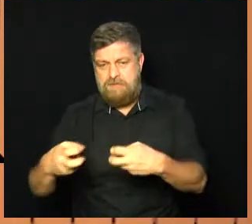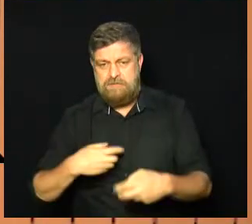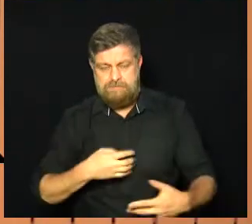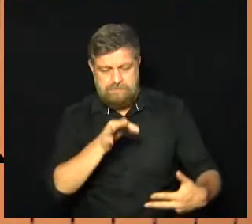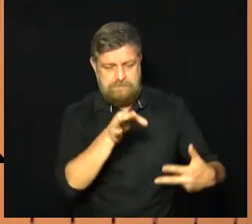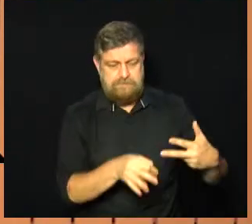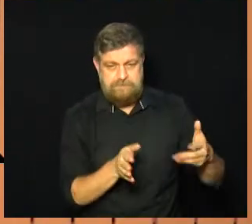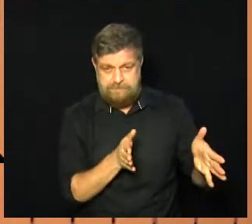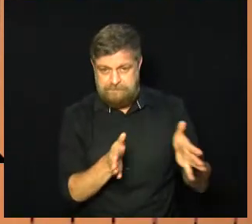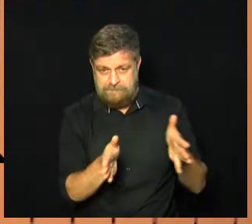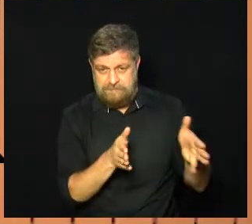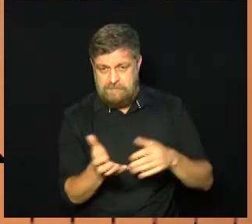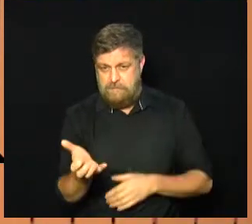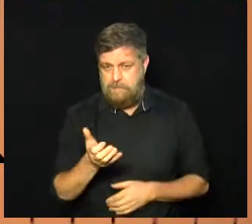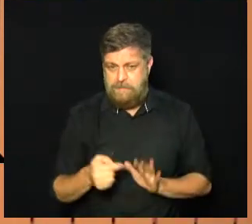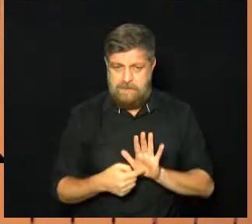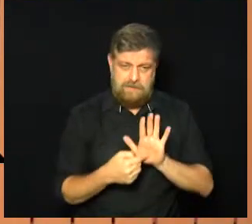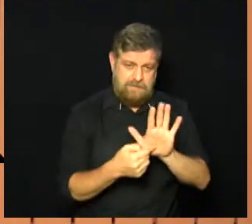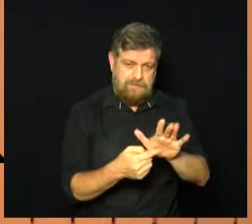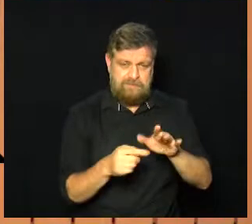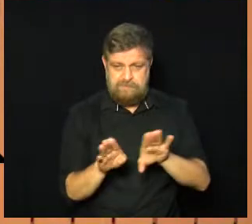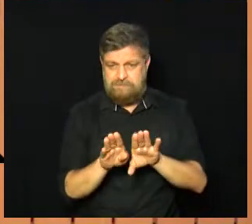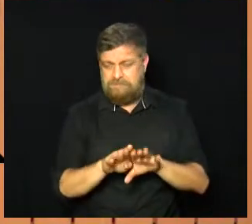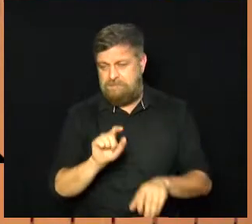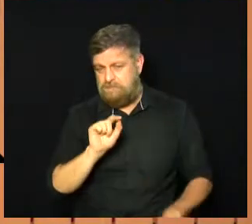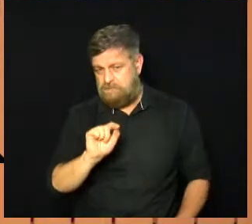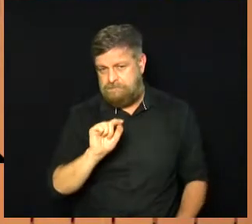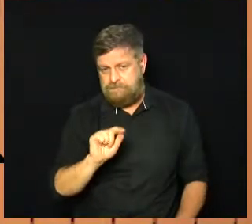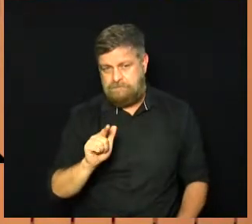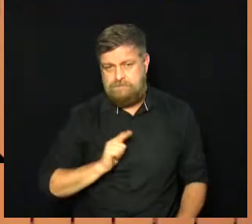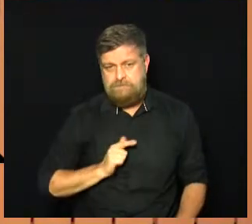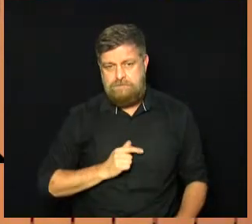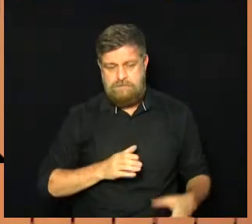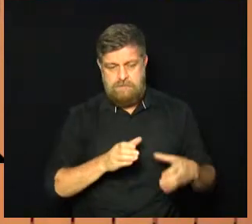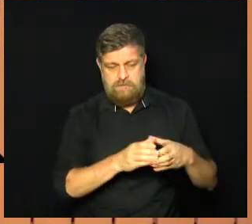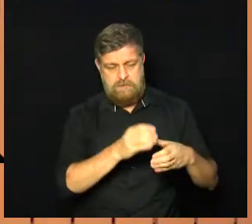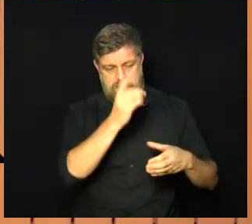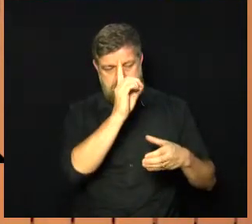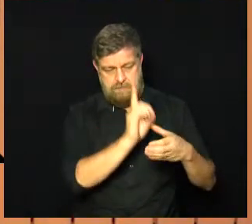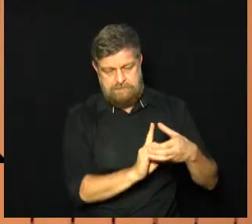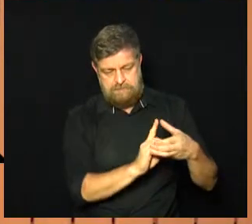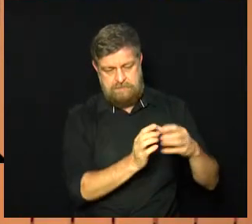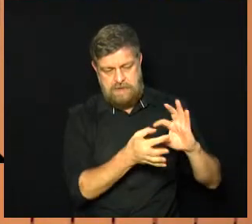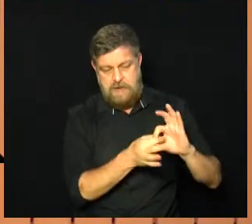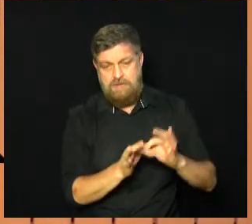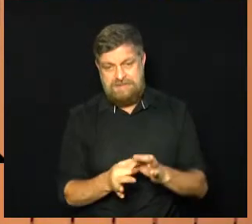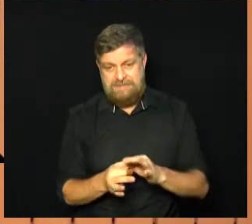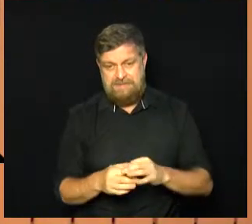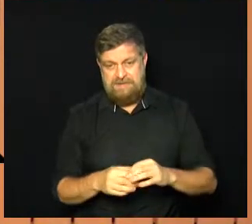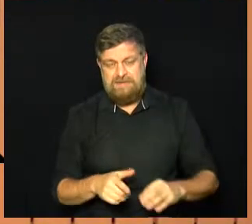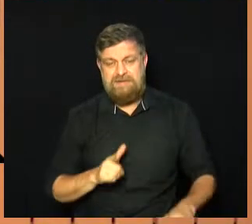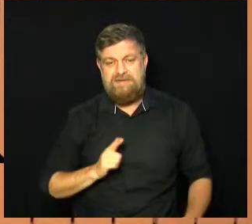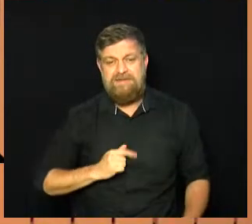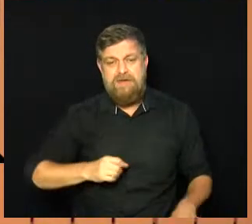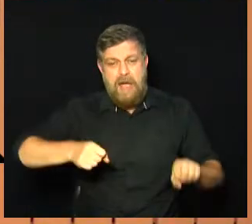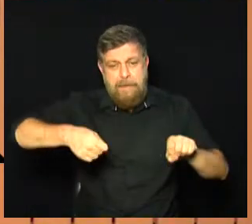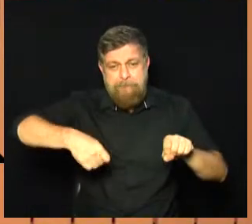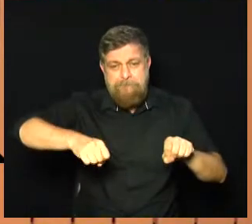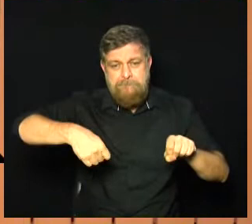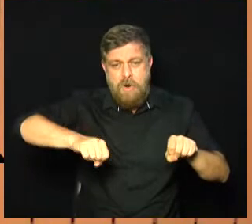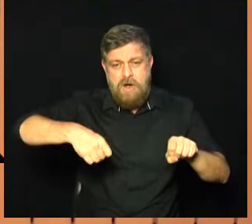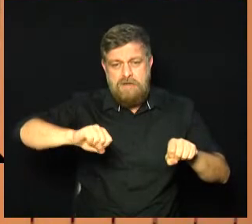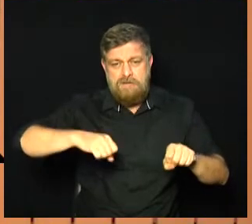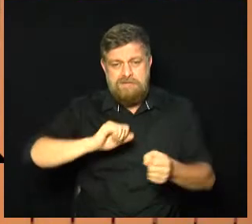né, e quero trazer um caso aqui, né, que é justamente do menino que foi algemado a uma moto. E